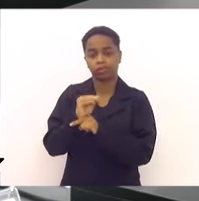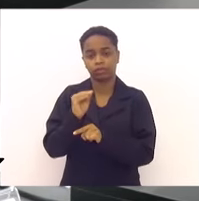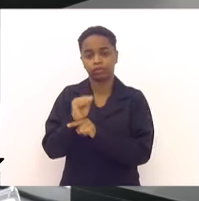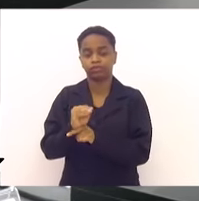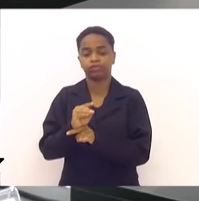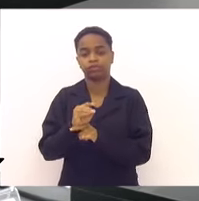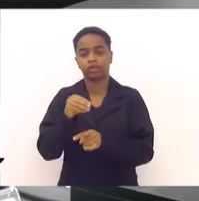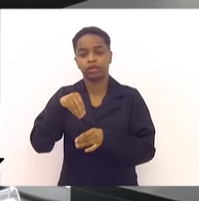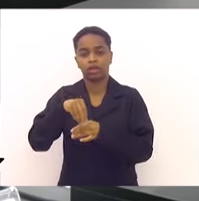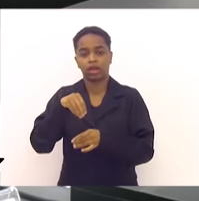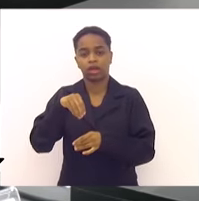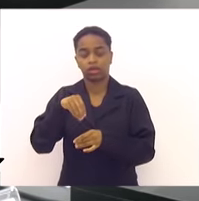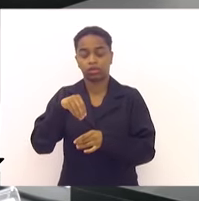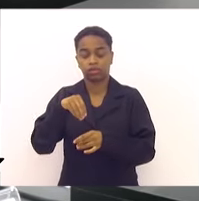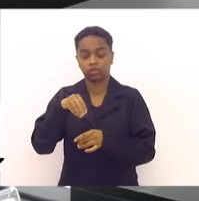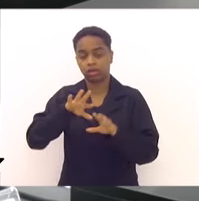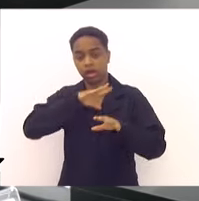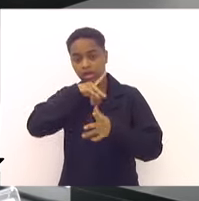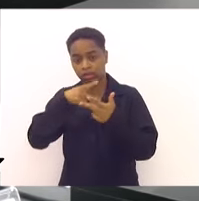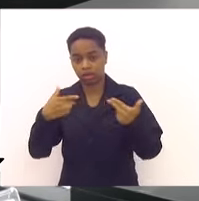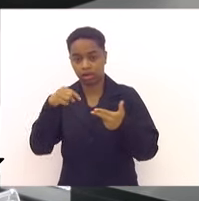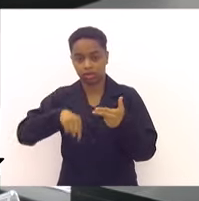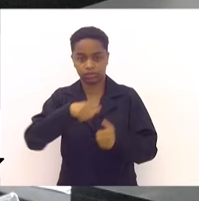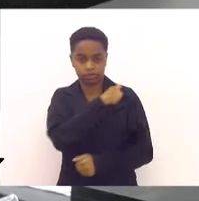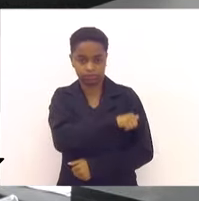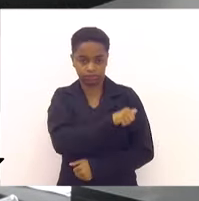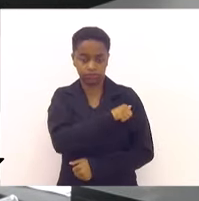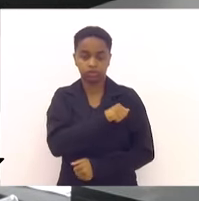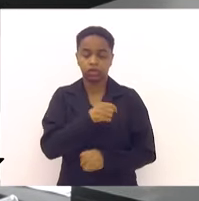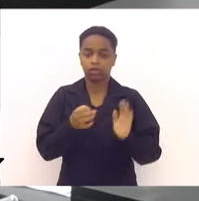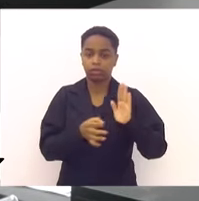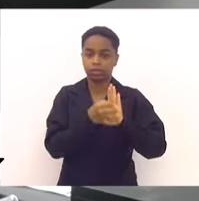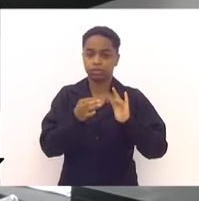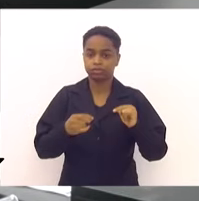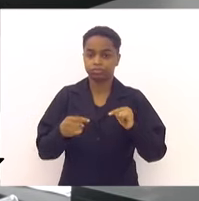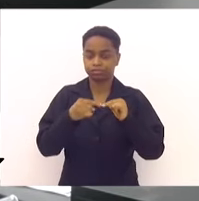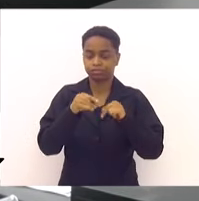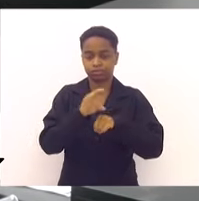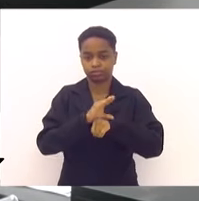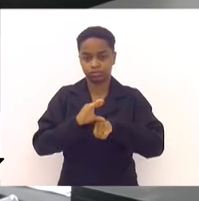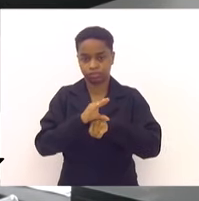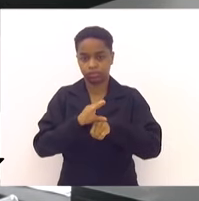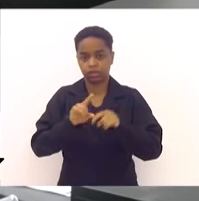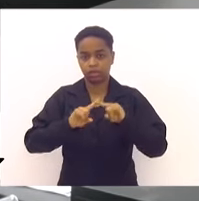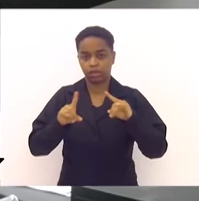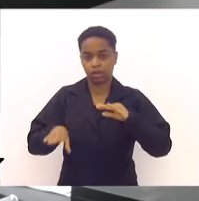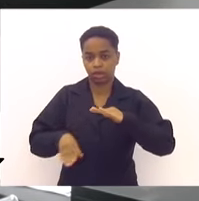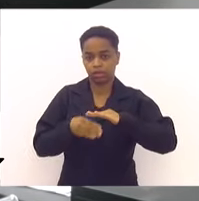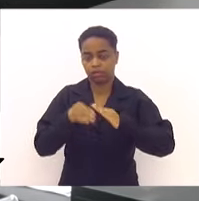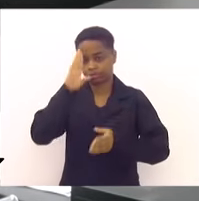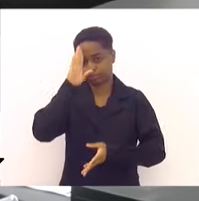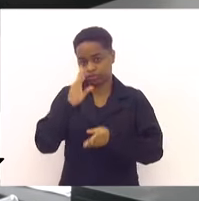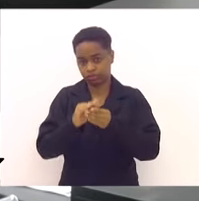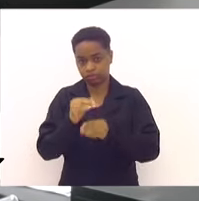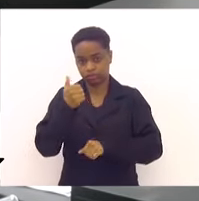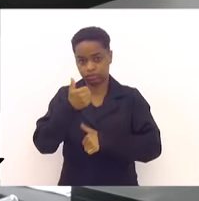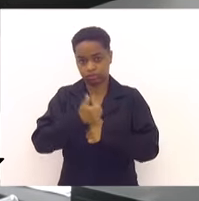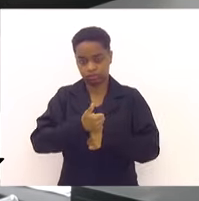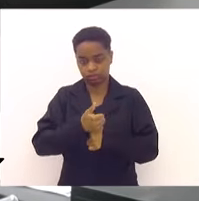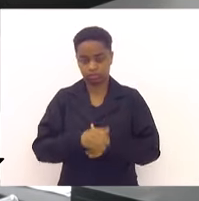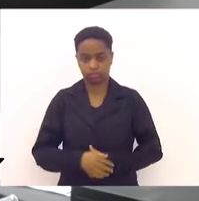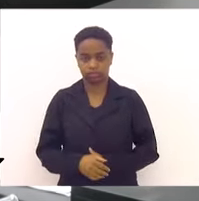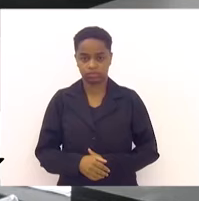Estado do Rio de Janeiro. Parecer é pela constitucionalidade com emendas, concluindo por substitutivo. Em